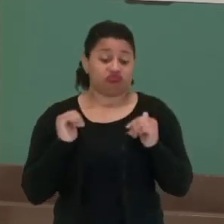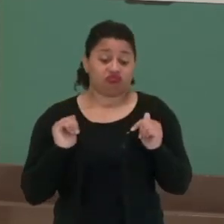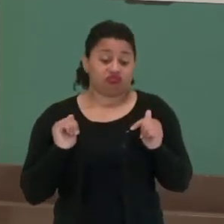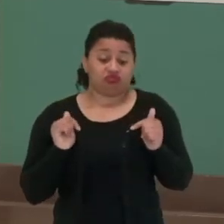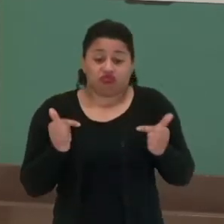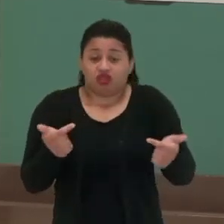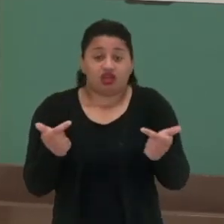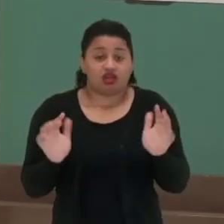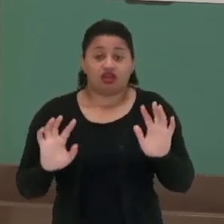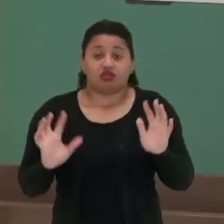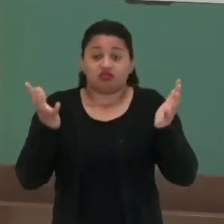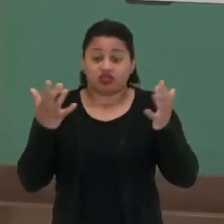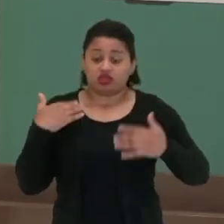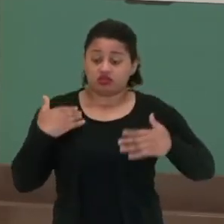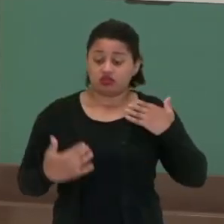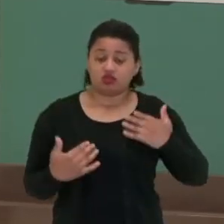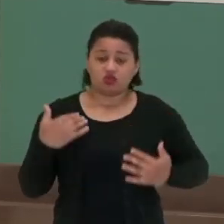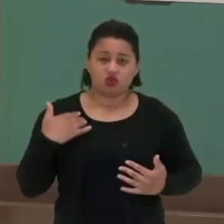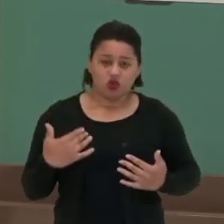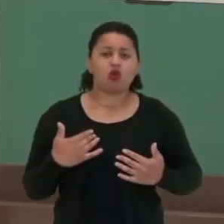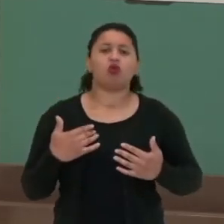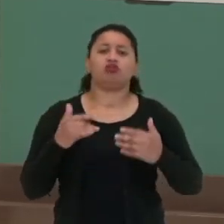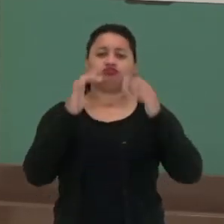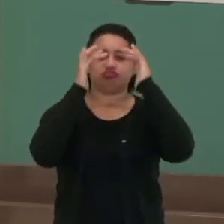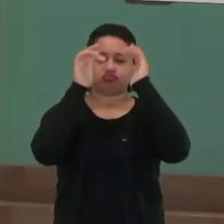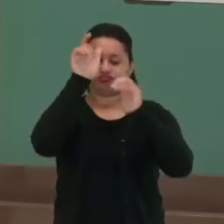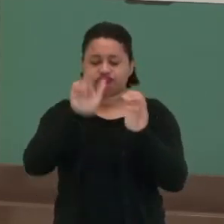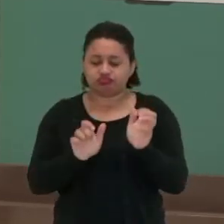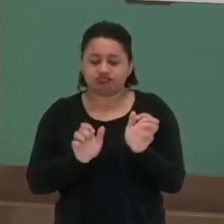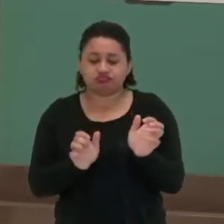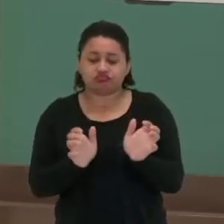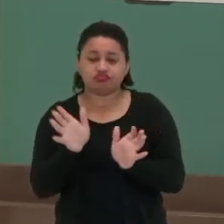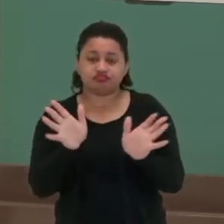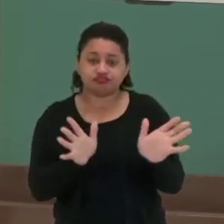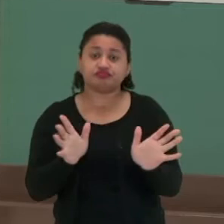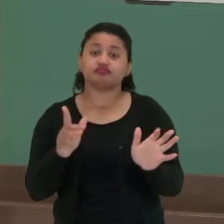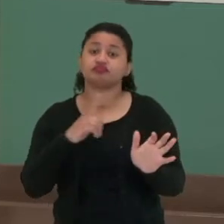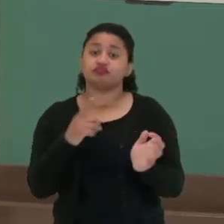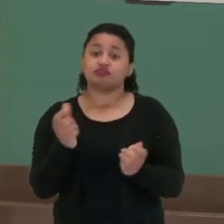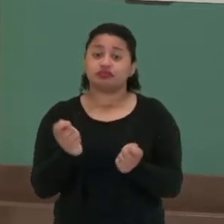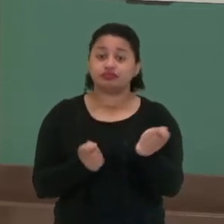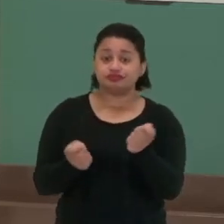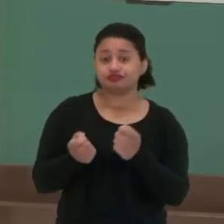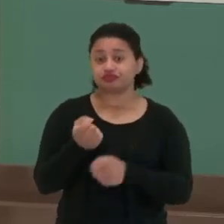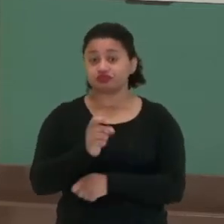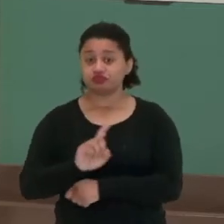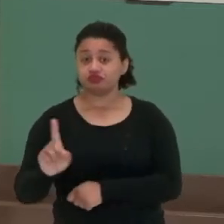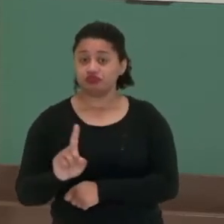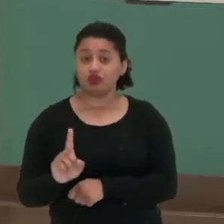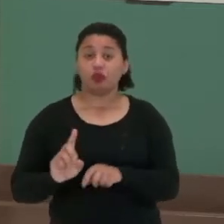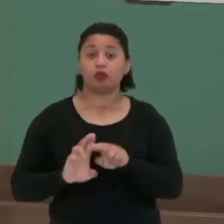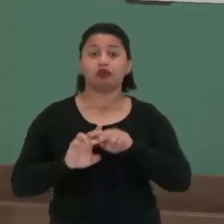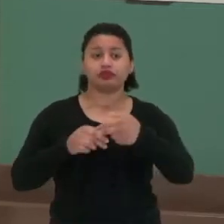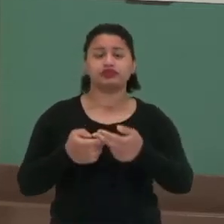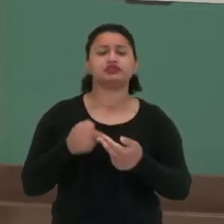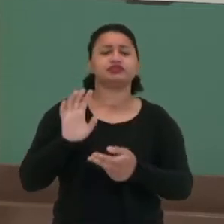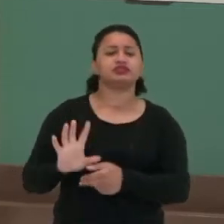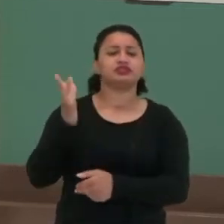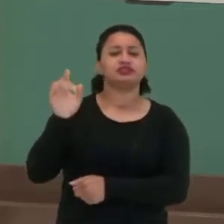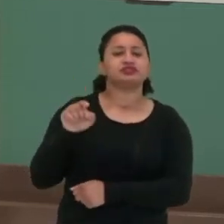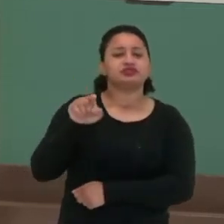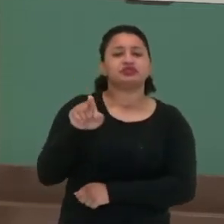corpo, junto com o sistema nervoso, que tem esse controle. Por isso que muitas vezes, já não aconteceu com